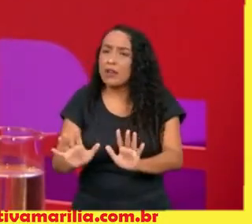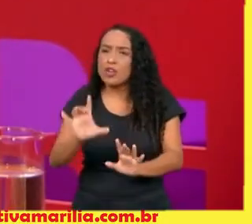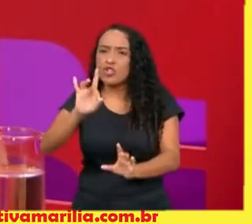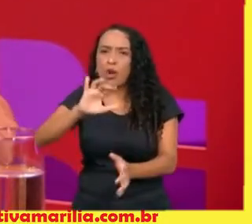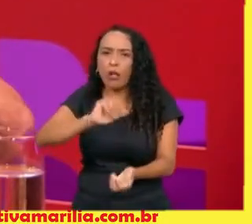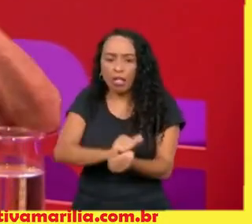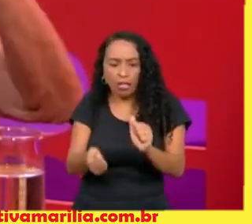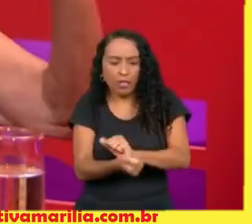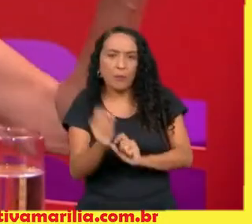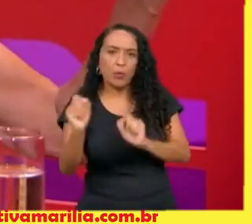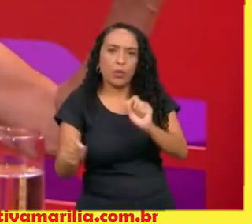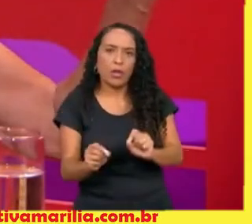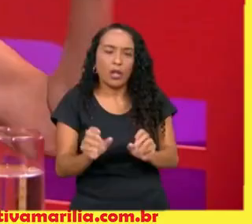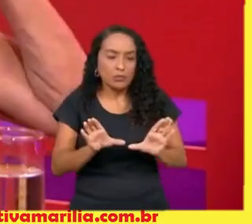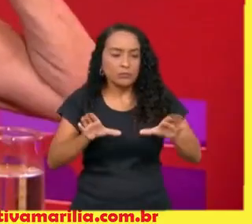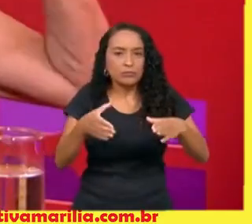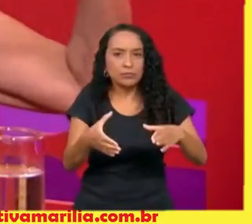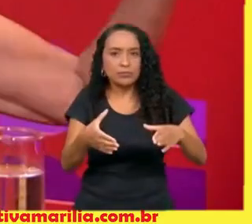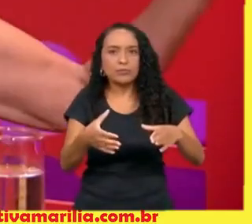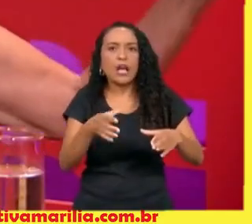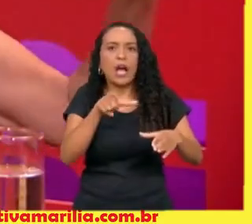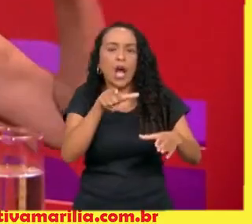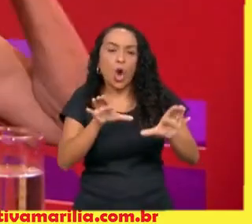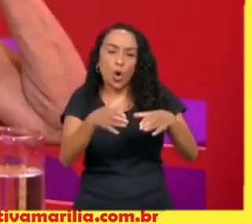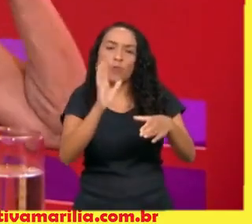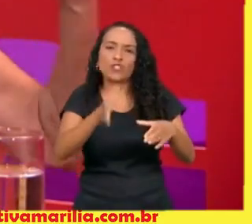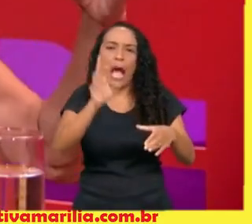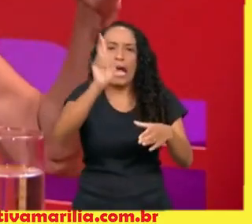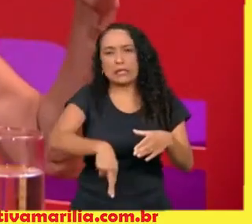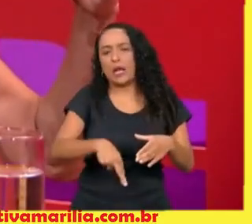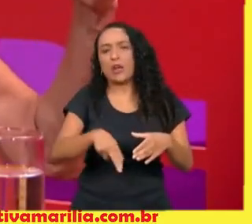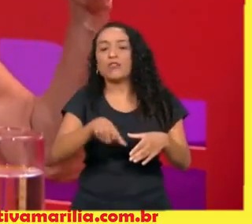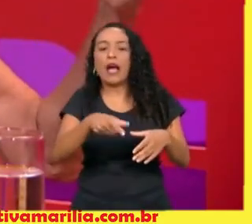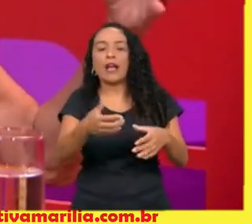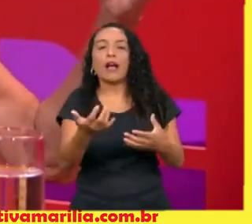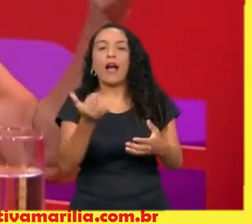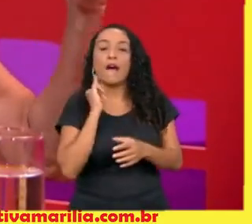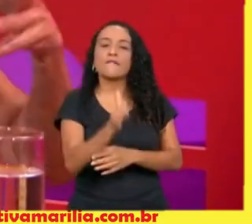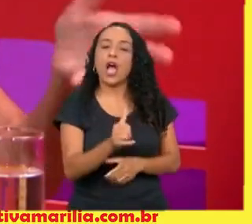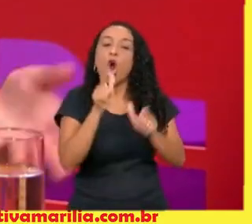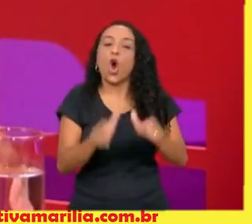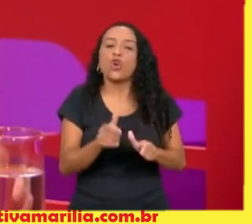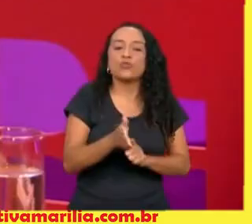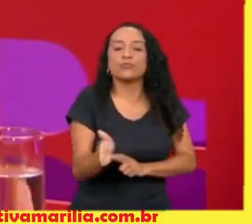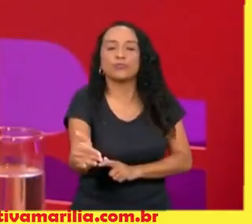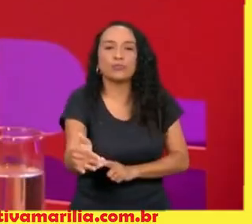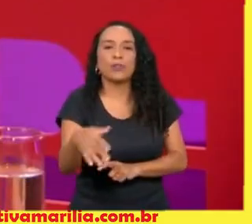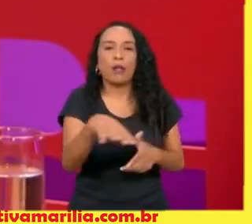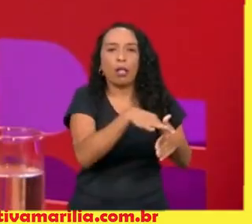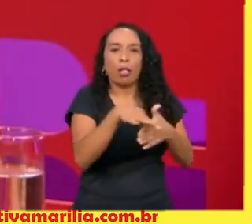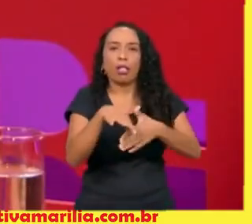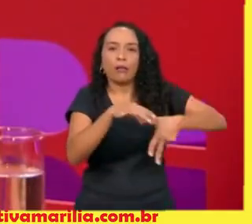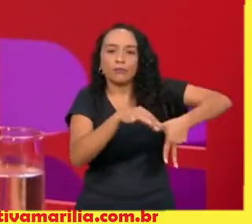a uma comunidade que já está com a razão, que já te diz para onde ir. Você vira um teleguiado, de alguma